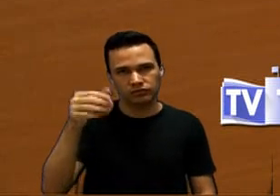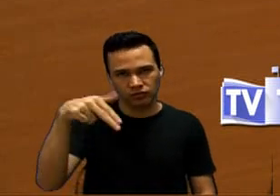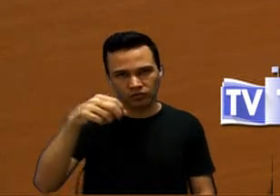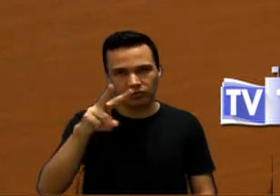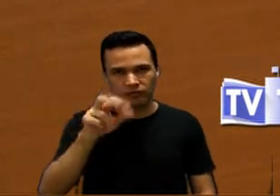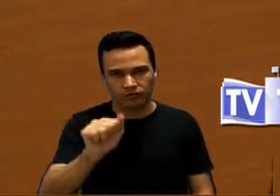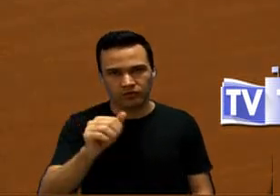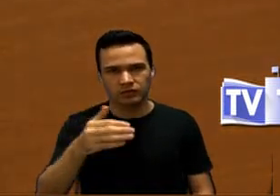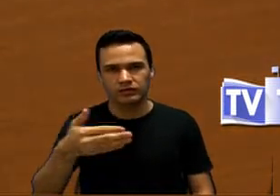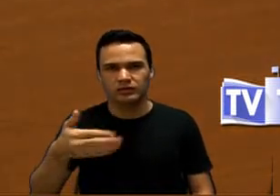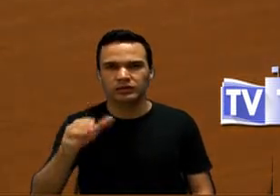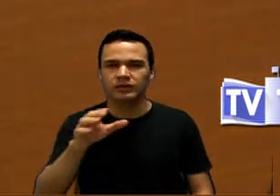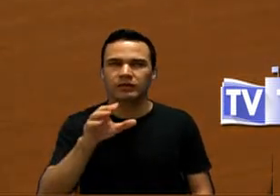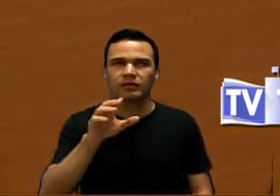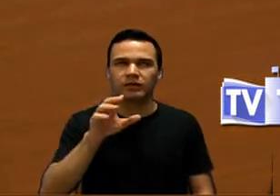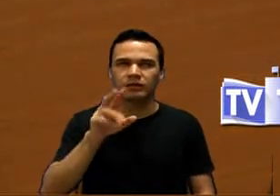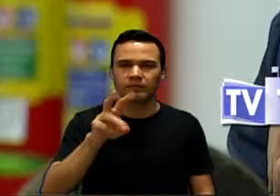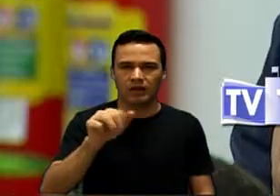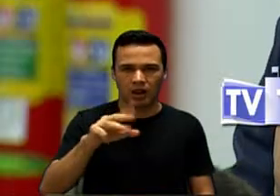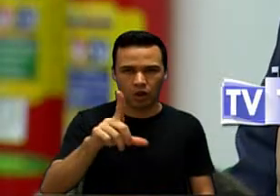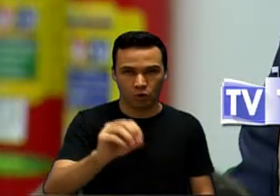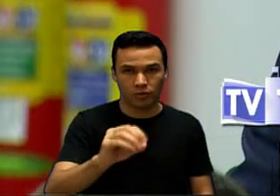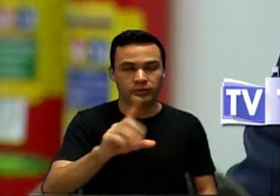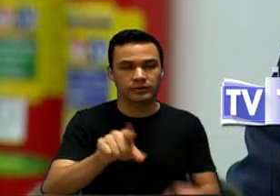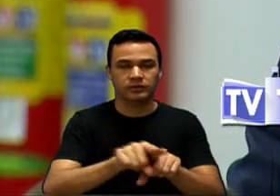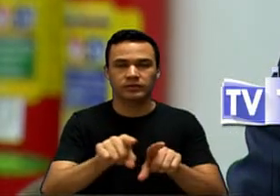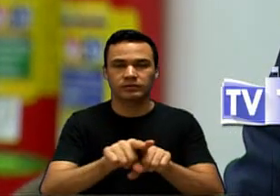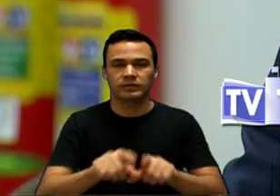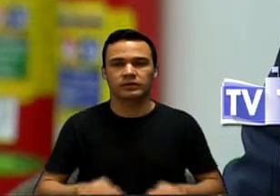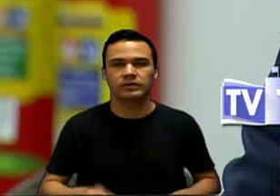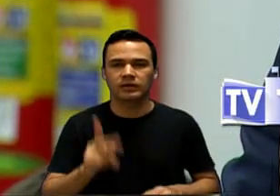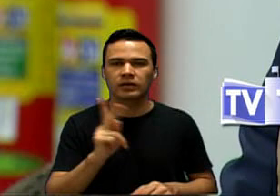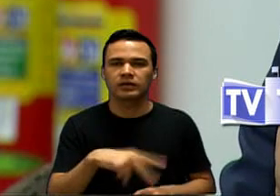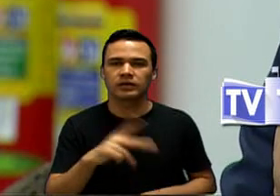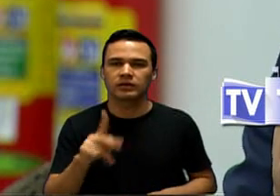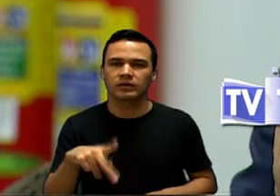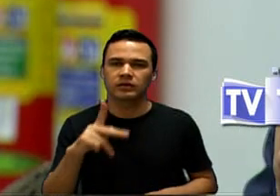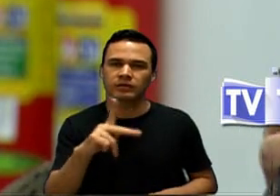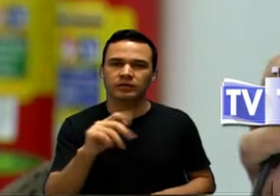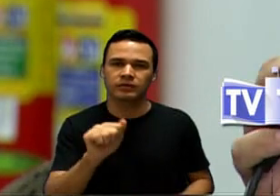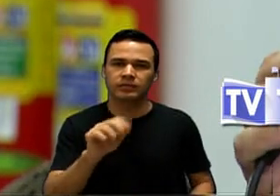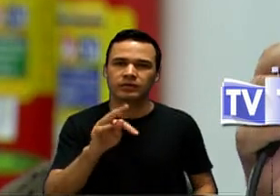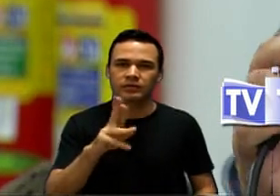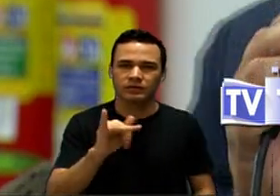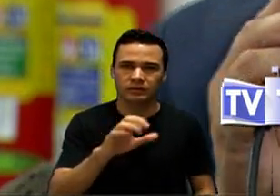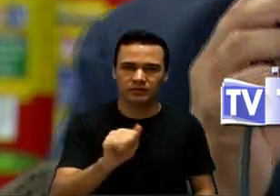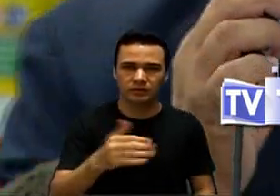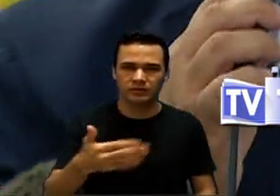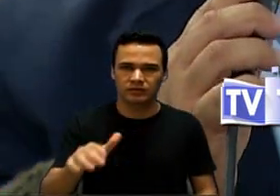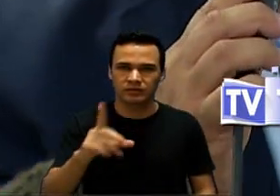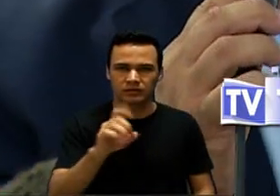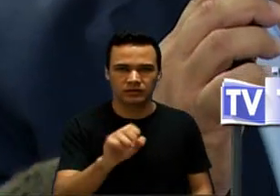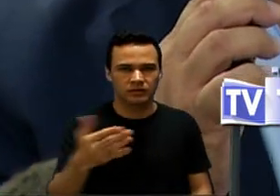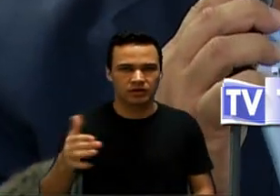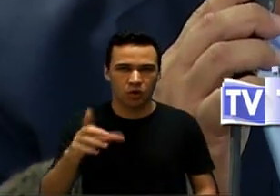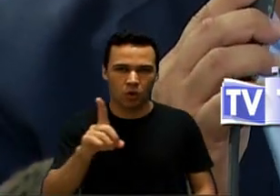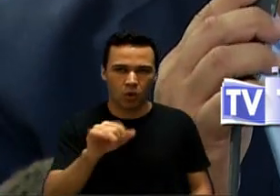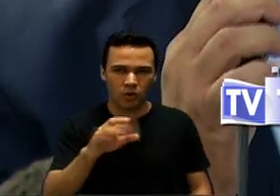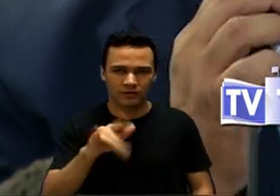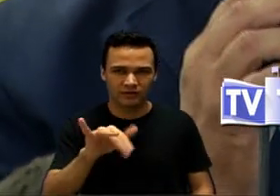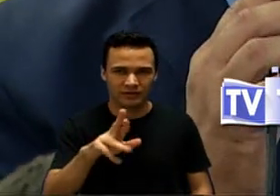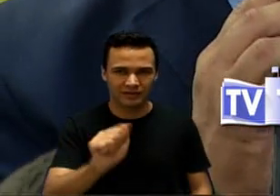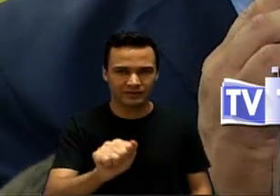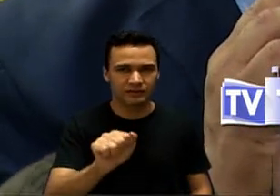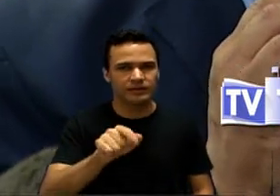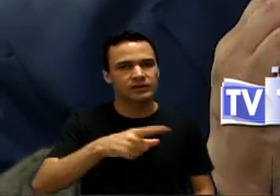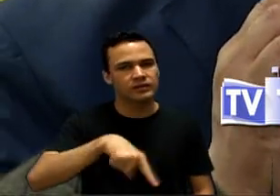Professora Elaine Camilo Barra Nova de Melo. E a professora Patrícia de Oliveira Cardoso fizeram esse projeto,